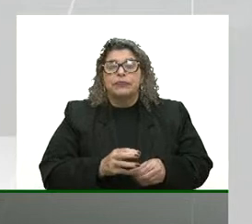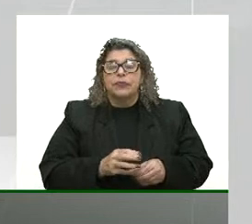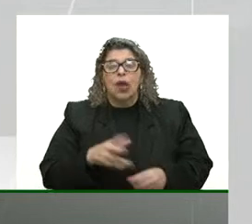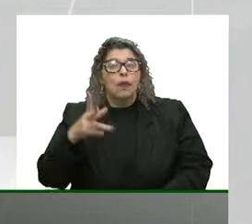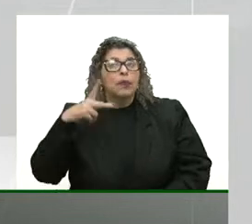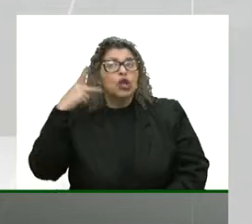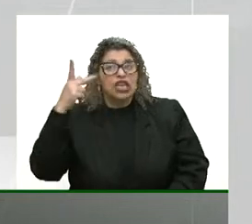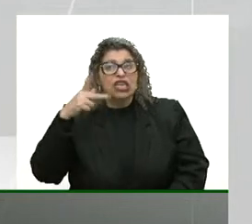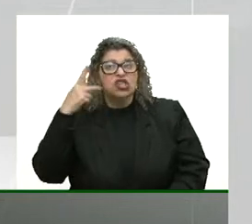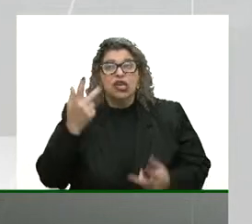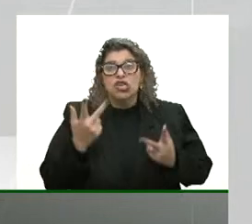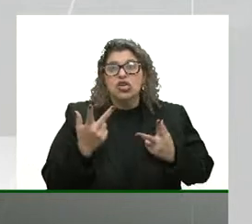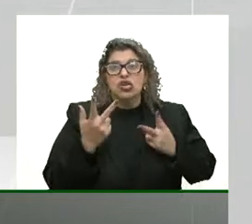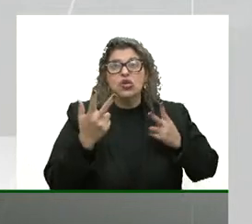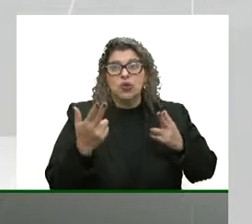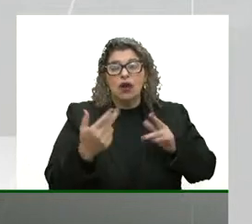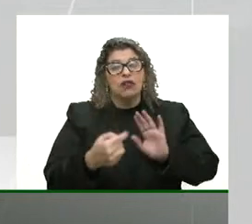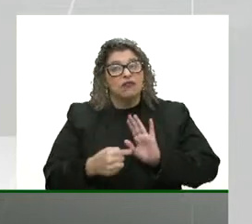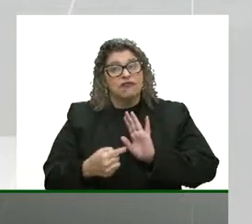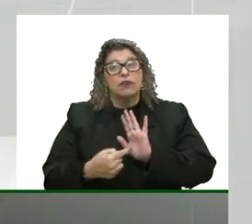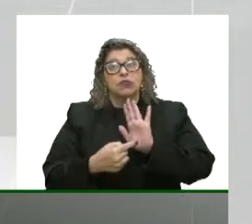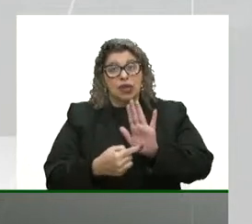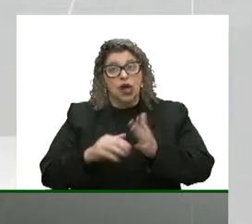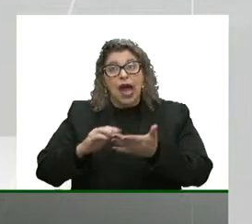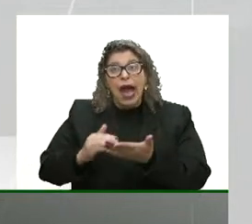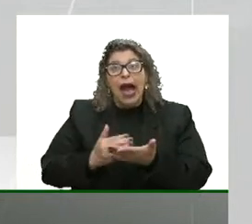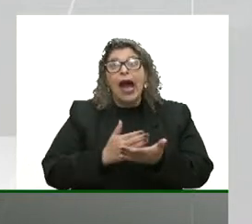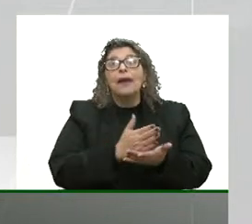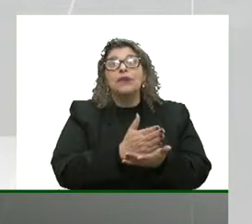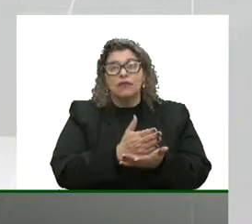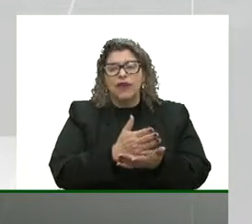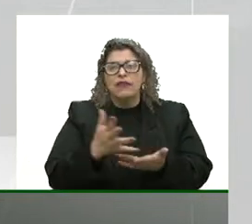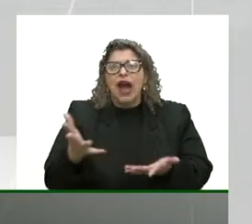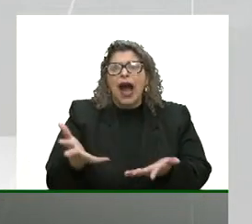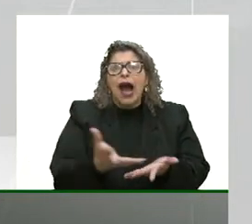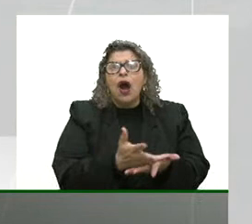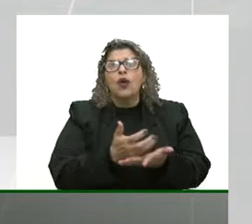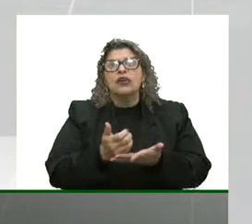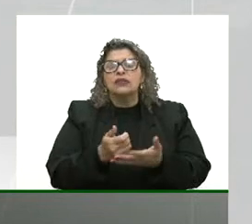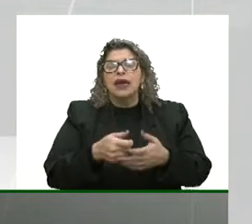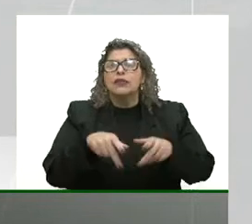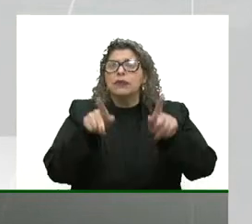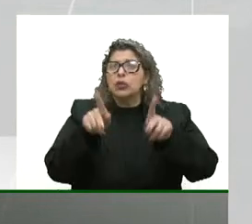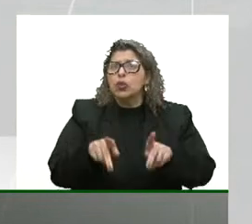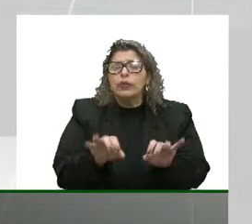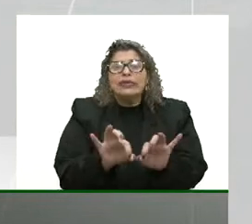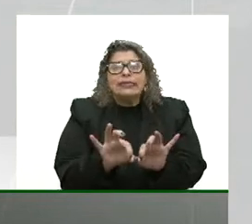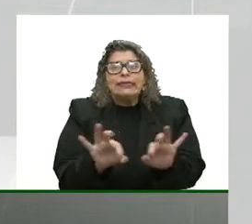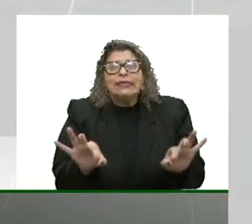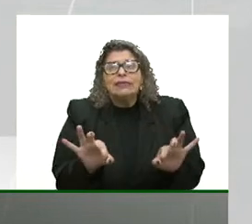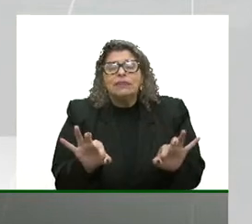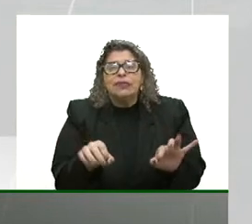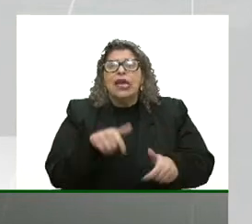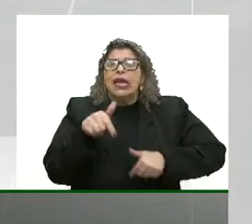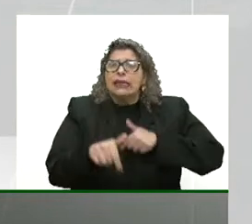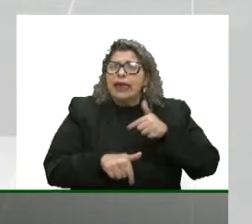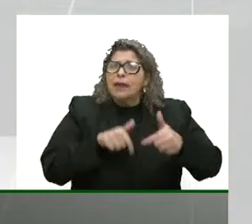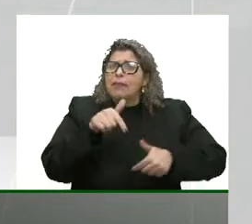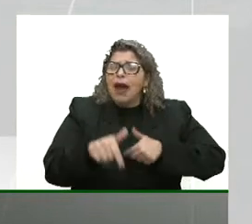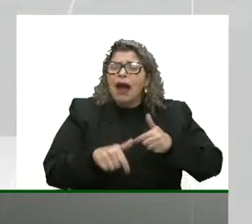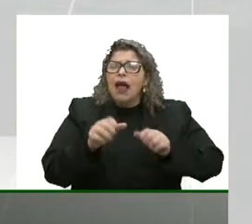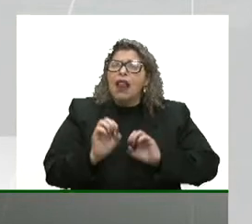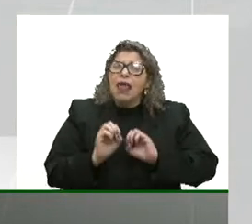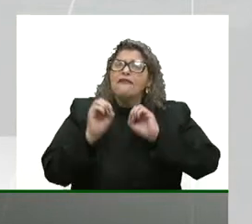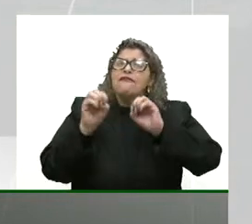políticas como esta que vamos aprovar agora, né? Que vão alcançar a pessoa simples, que vive do seu trabalho, de carregar,